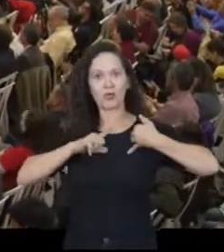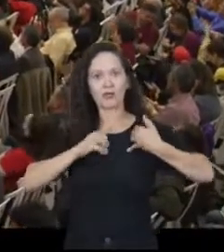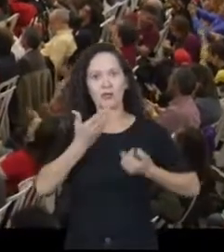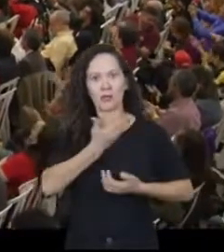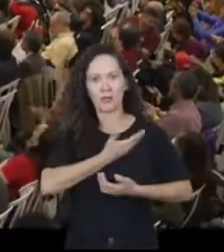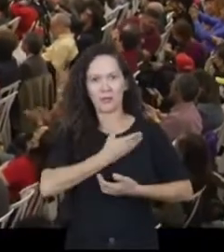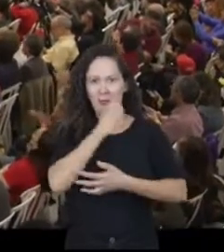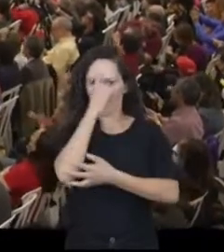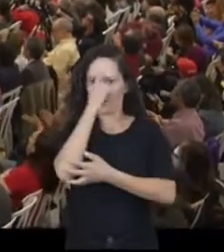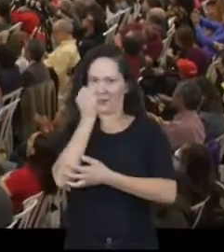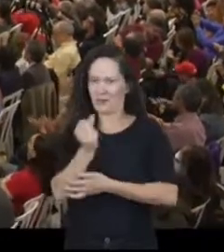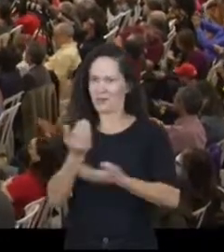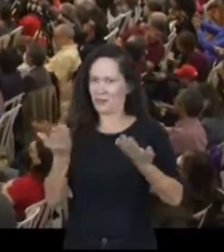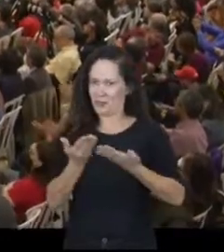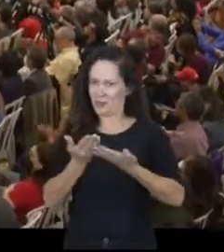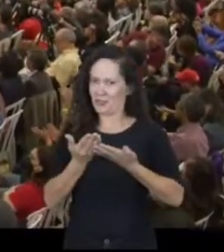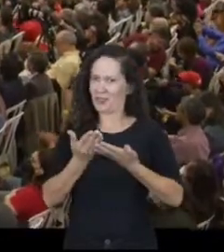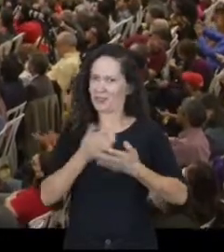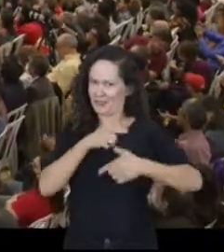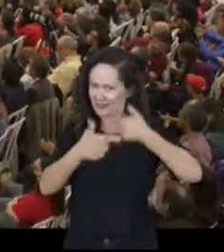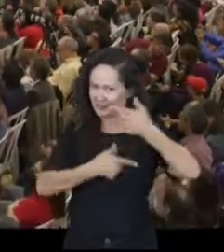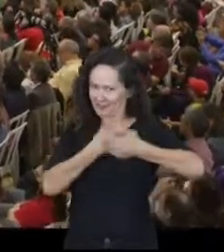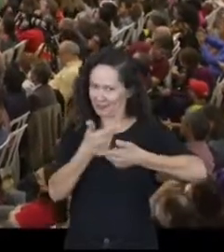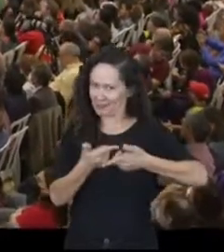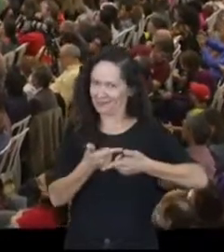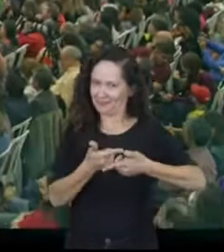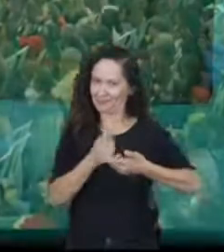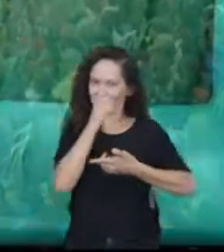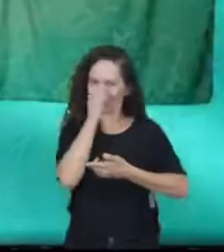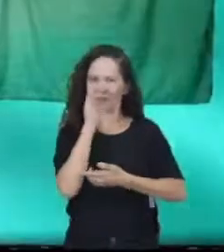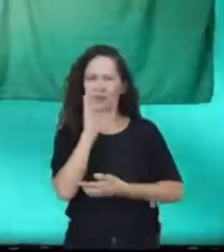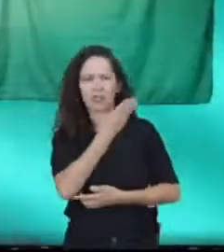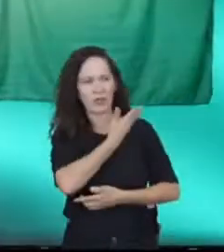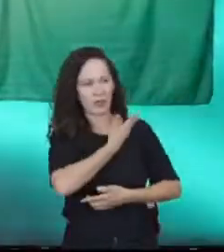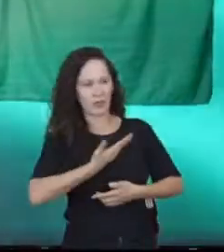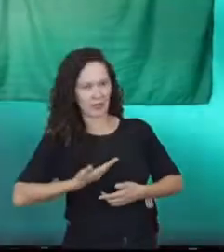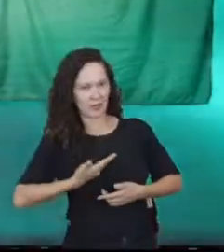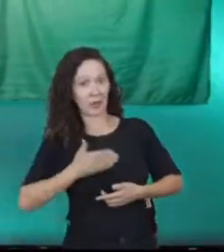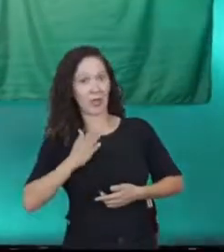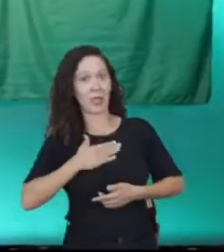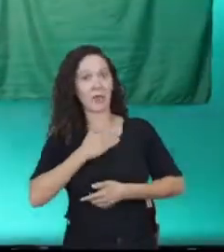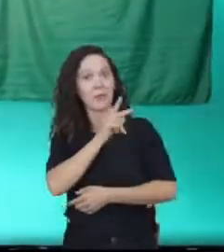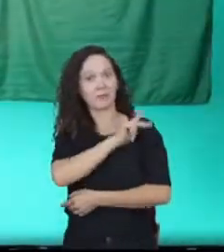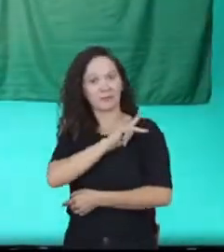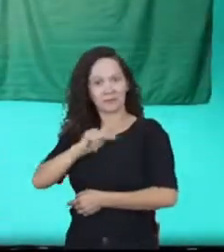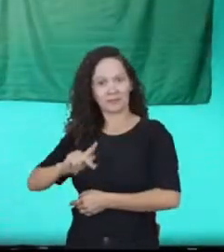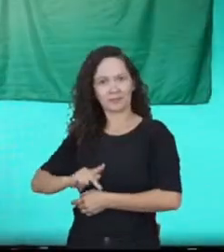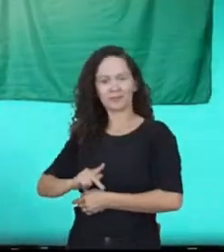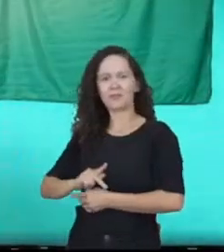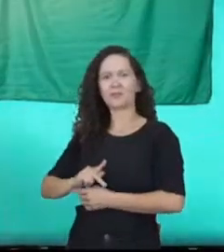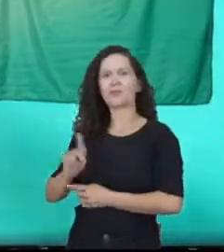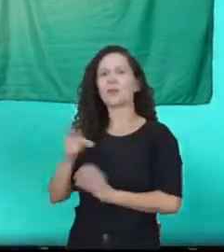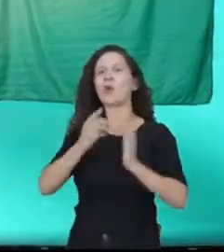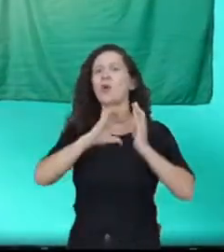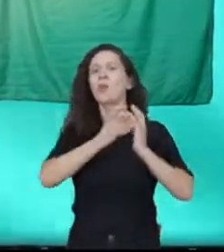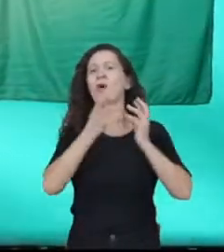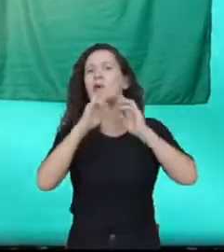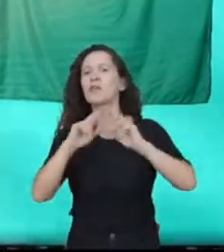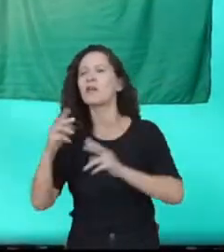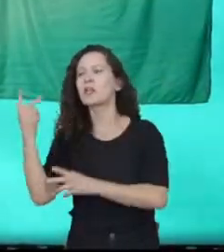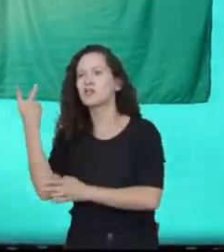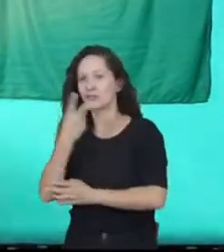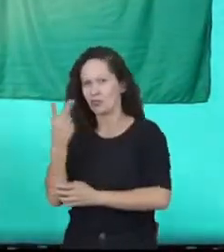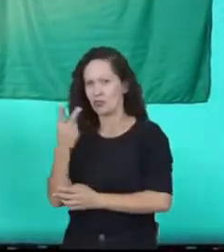nossa jornada. Alckmin foi governador enquanto eu era presidente. Somos de partido diferente, fomos